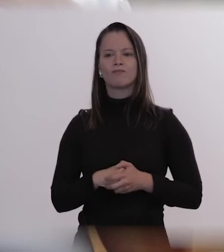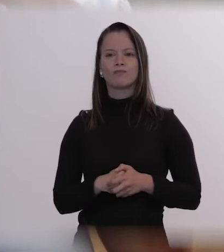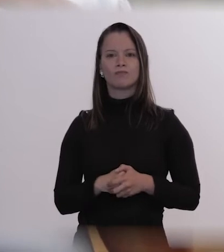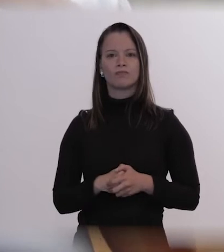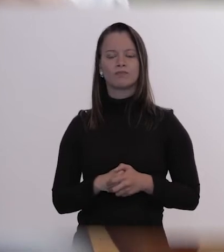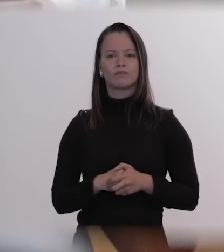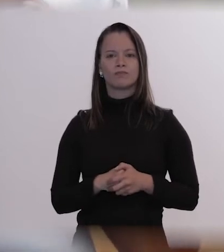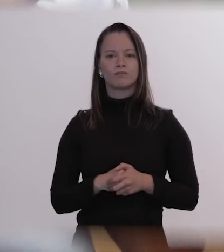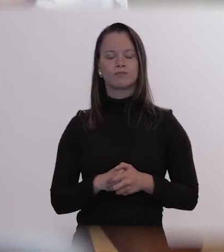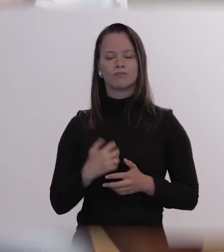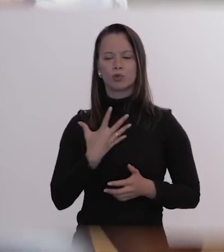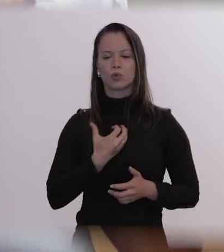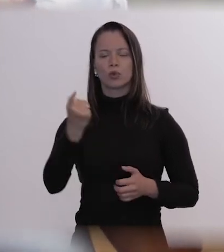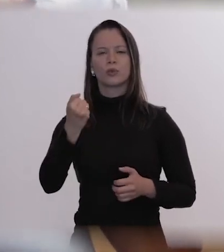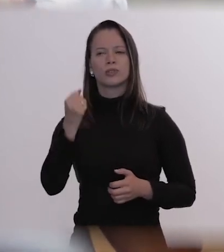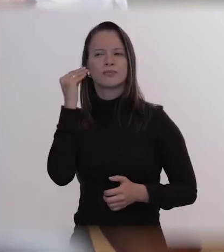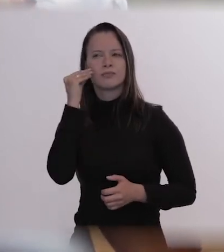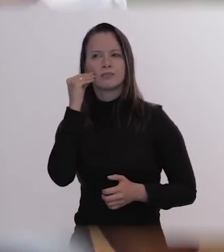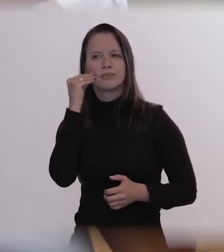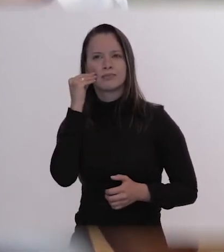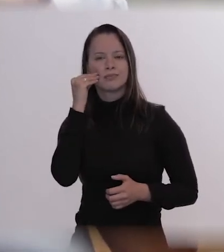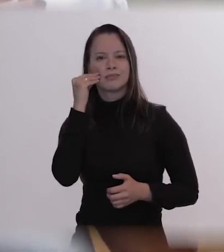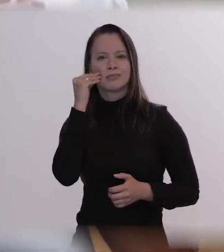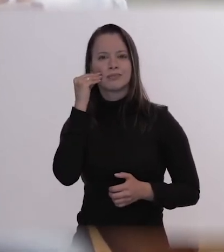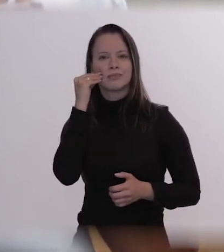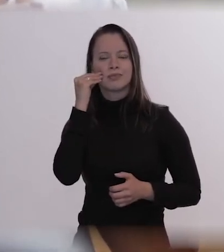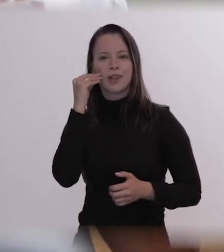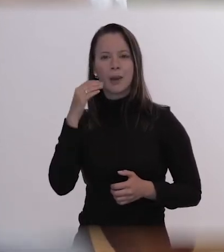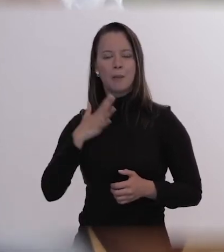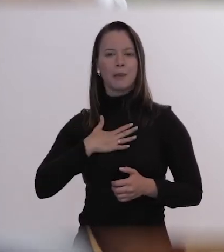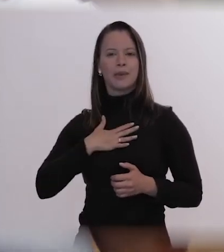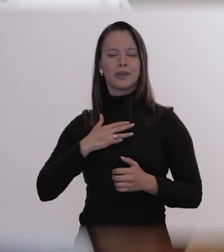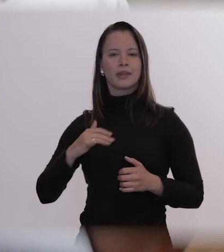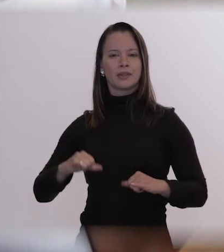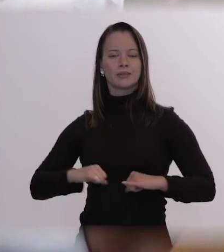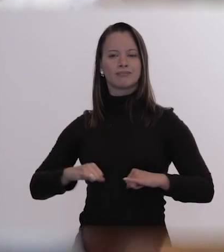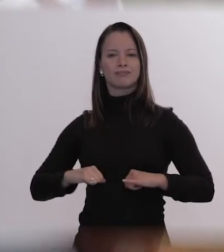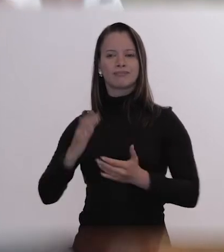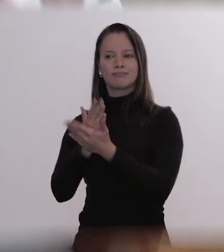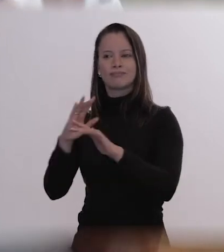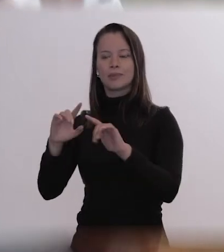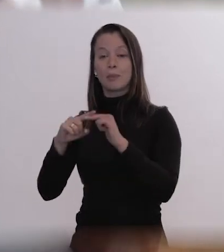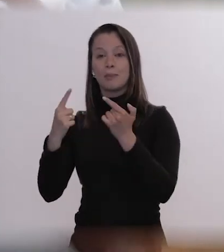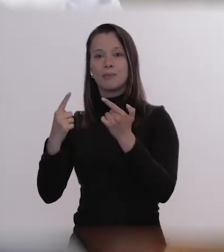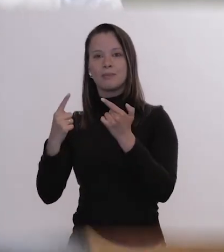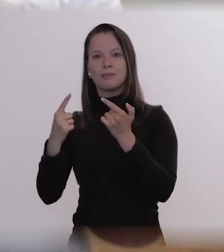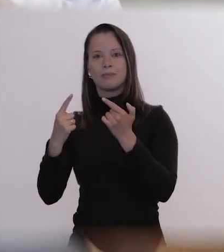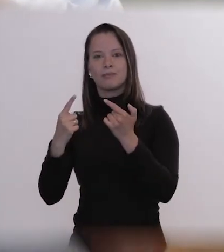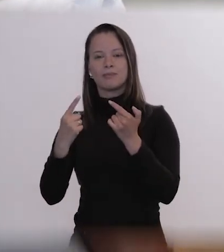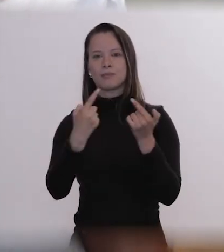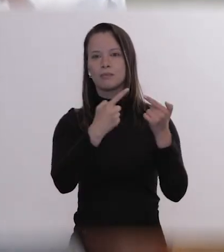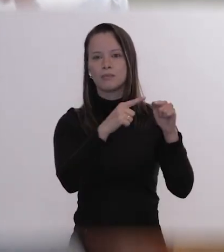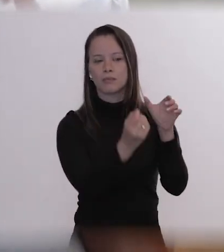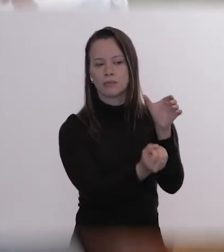procuro sanar a minha dor, eu sanei a minha, mas eu provoquei de muitos outros que